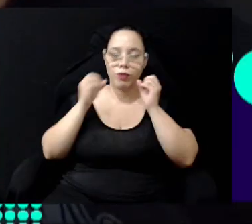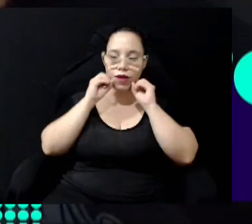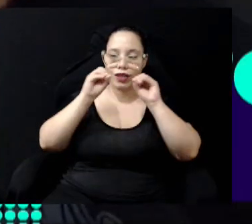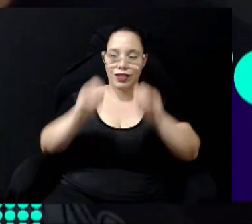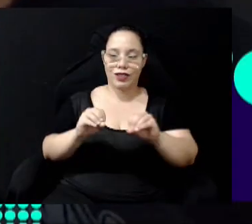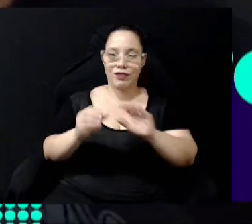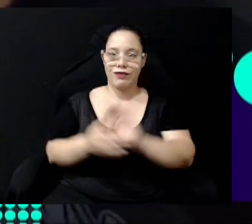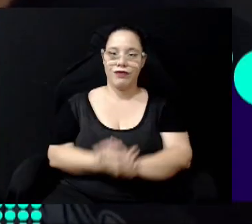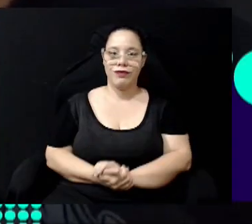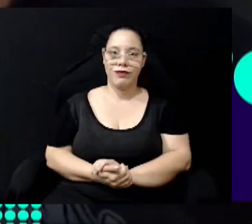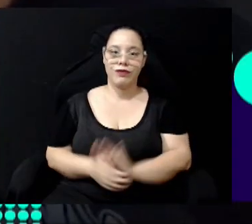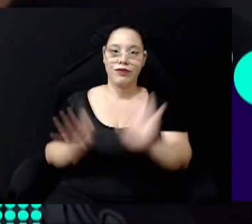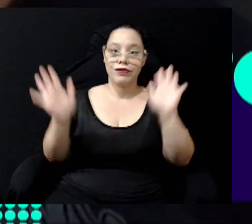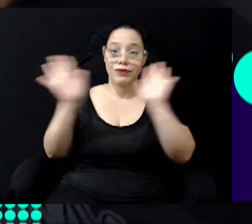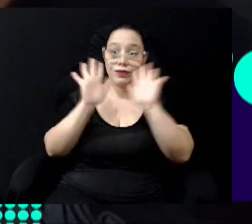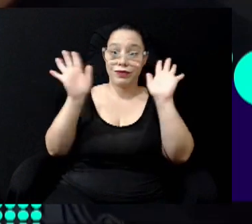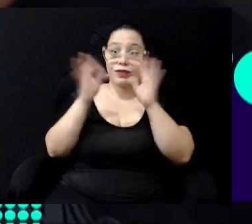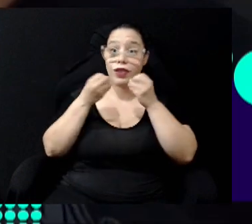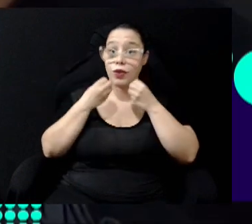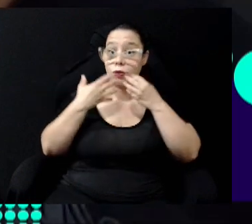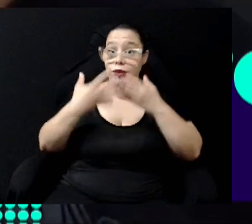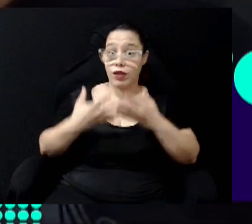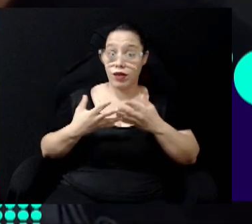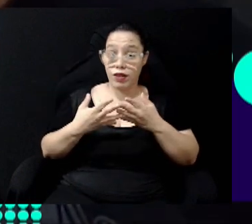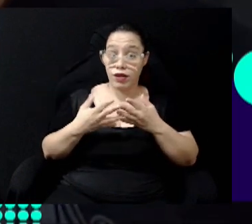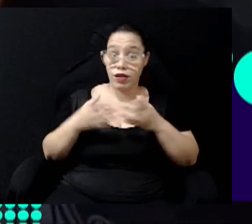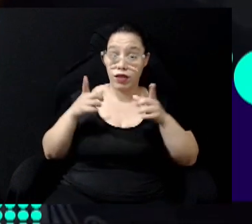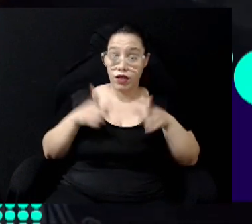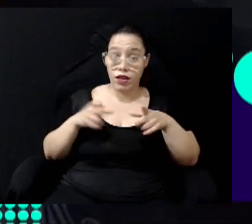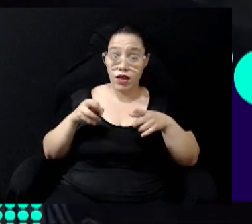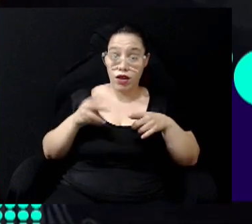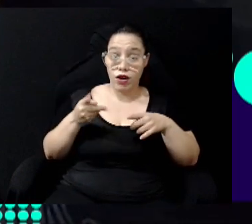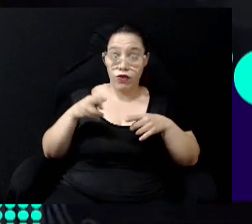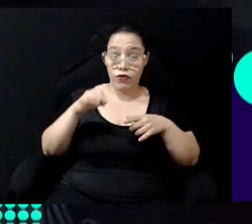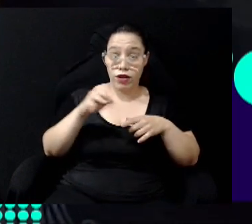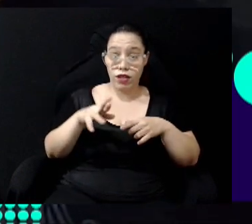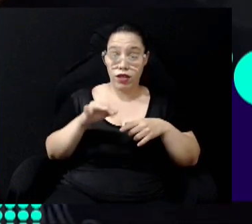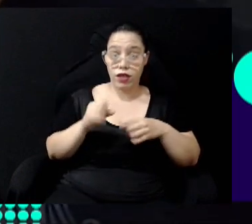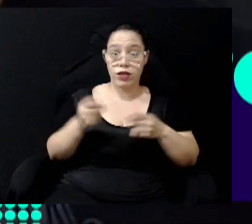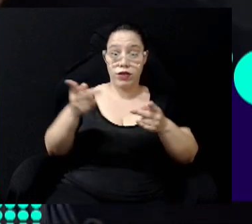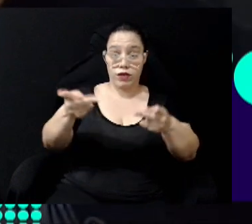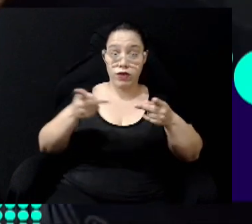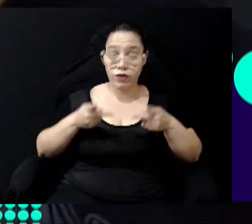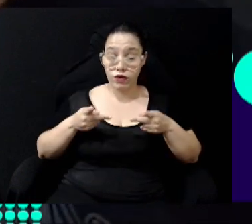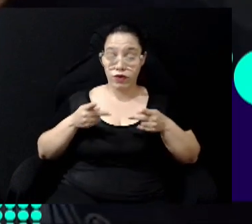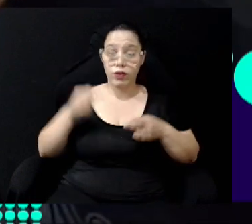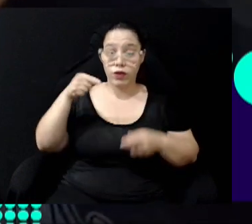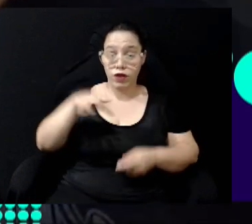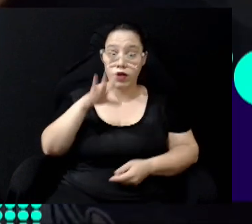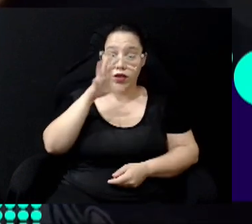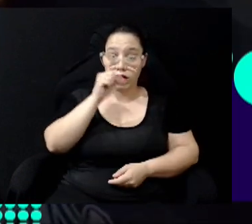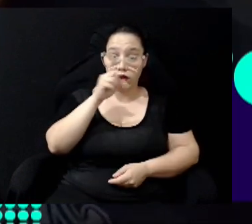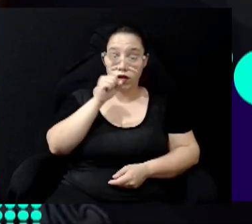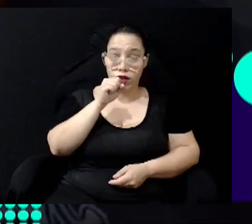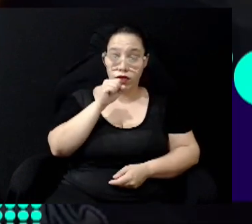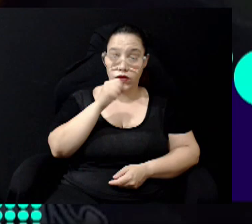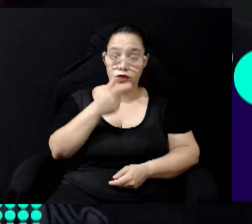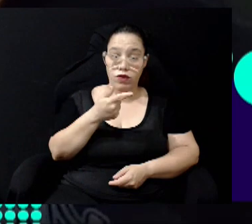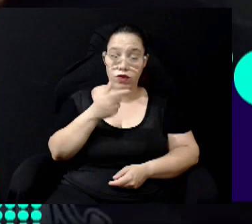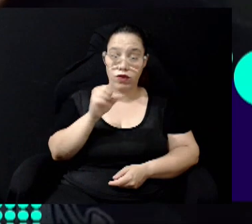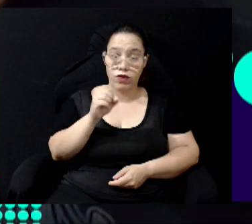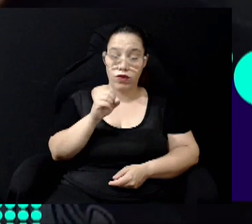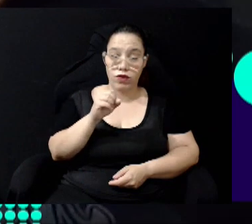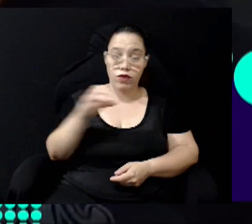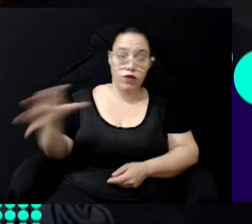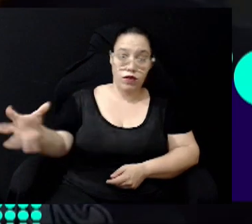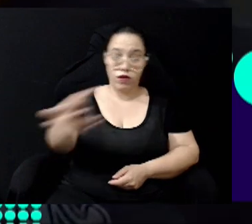Fala, galera, tudo bem? Somos Hierofantes. Queria convidar vocês para, nesse sábado, dia 28, lá na cervejaria Blackaman, em